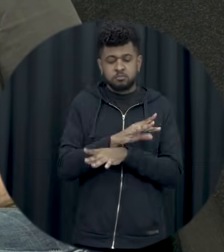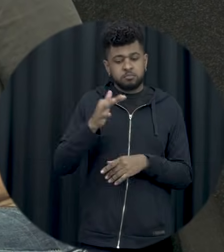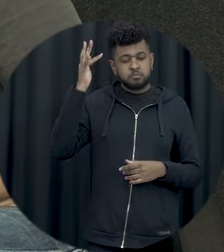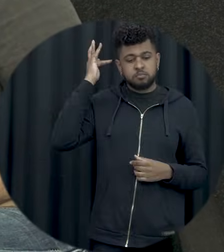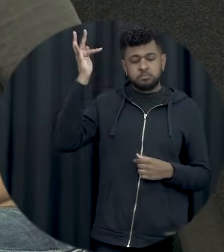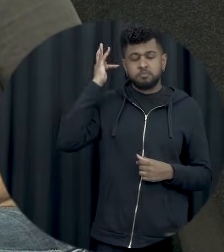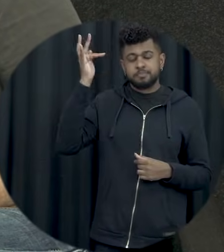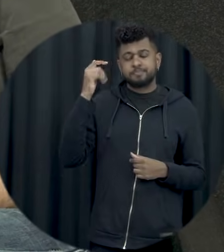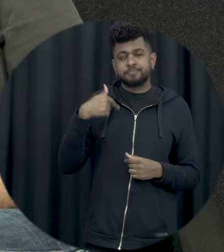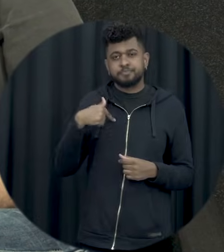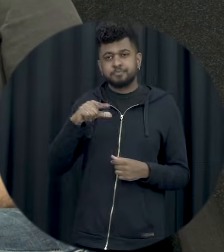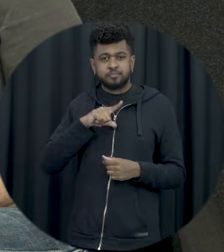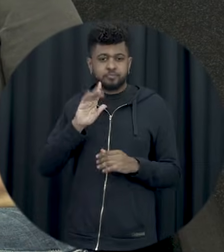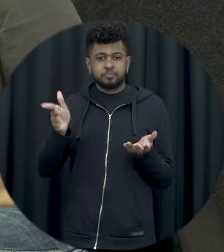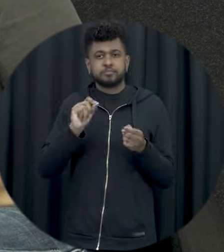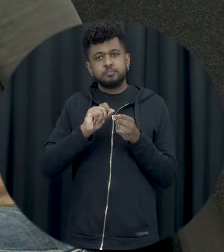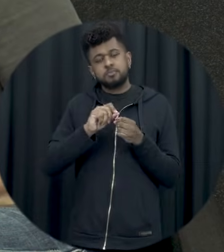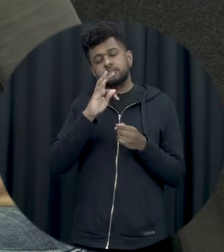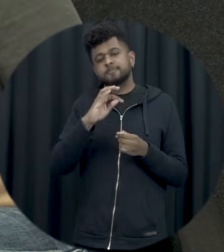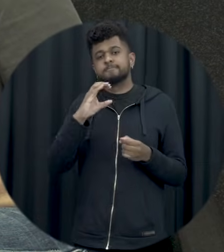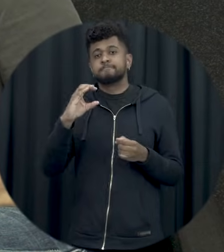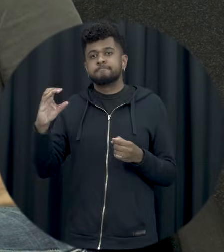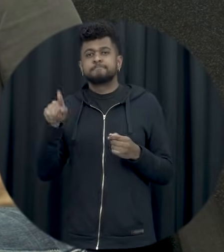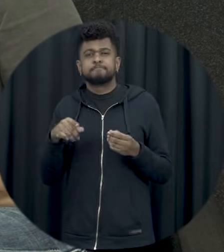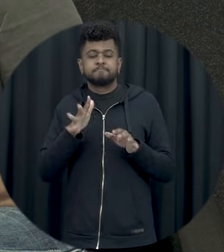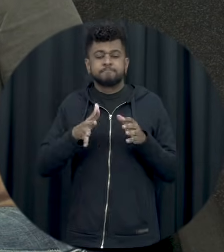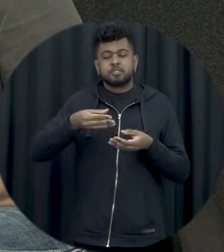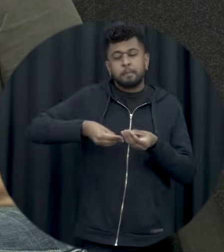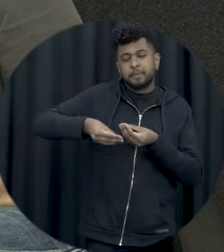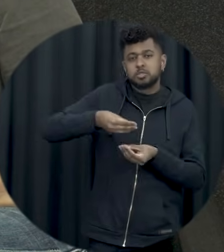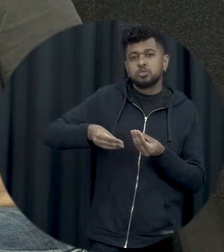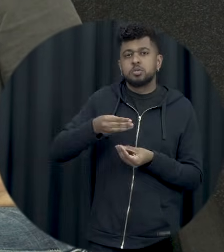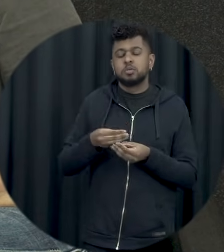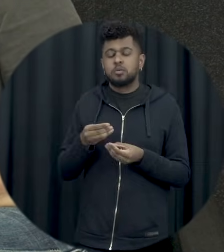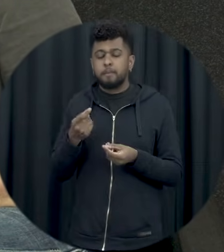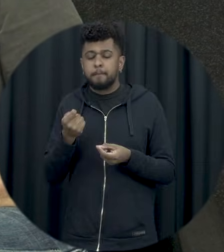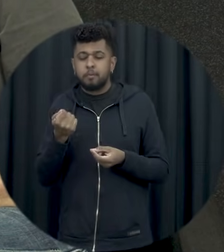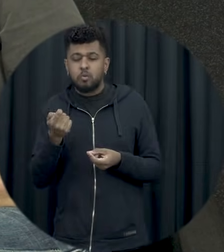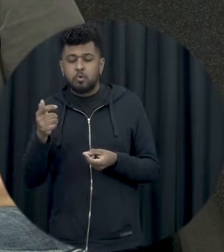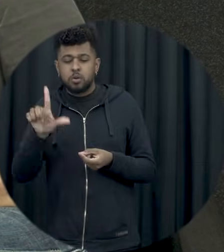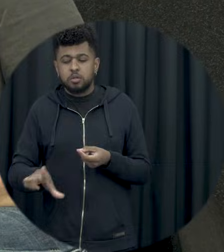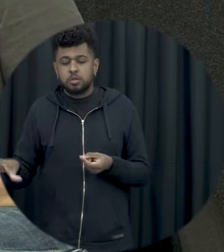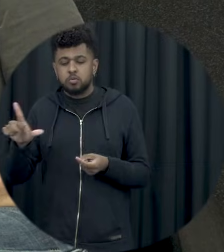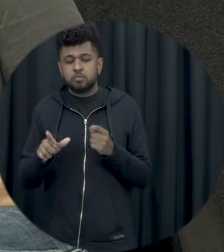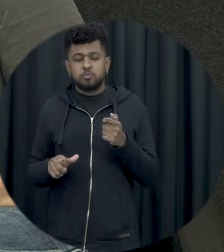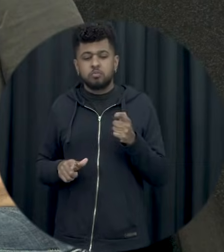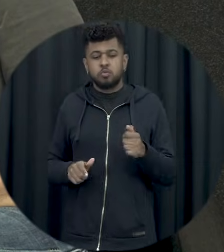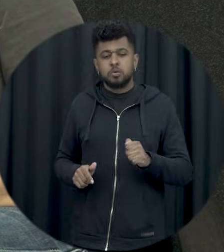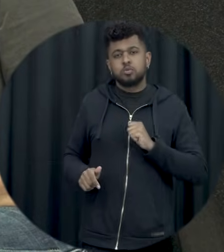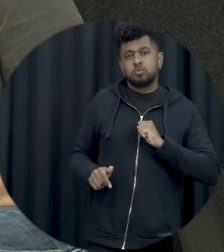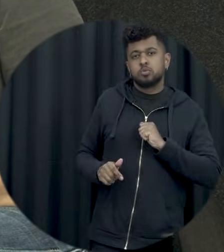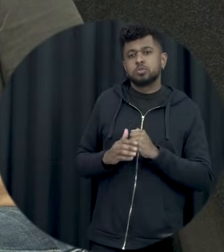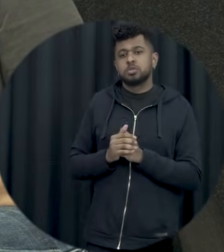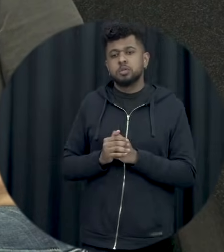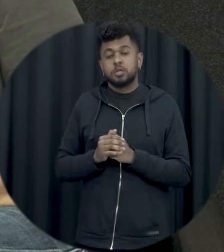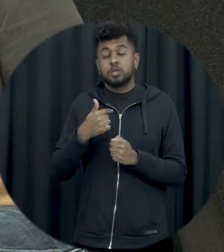feito esse TCC, que era meio misto, né? Meio literatura, meio antropologia, né? Por exemplo, eu